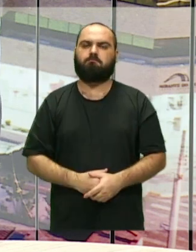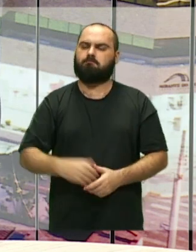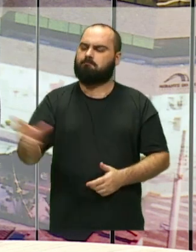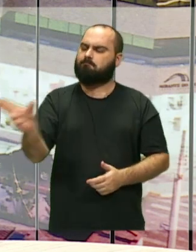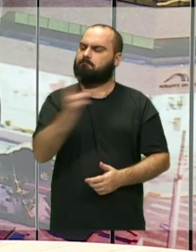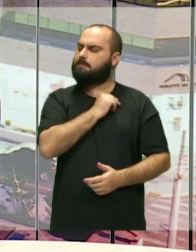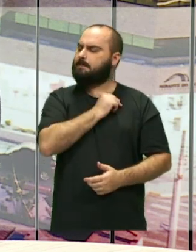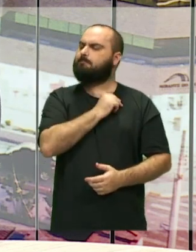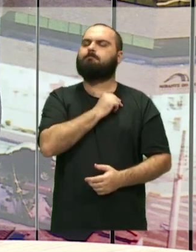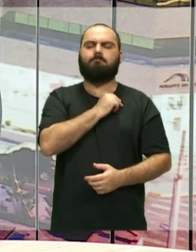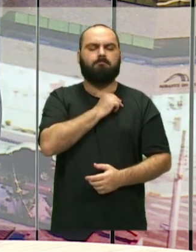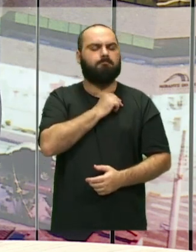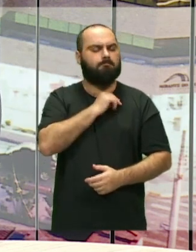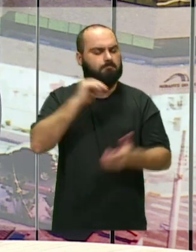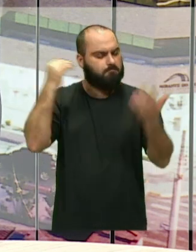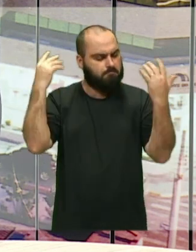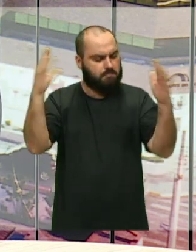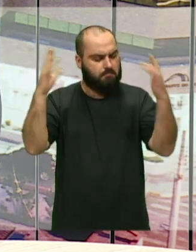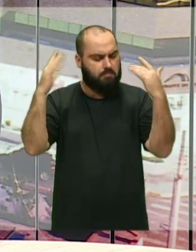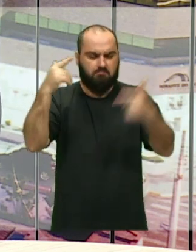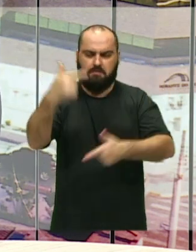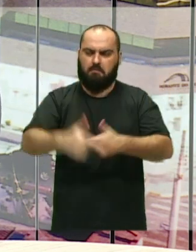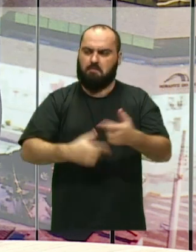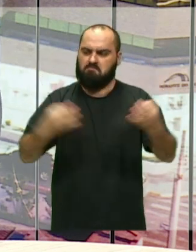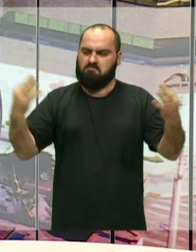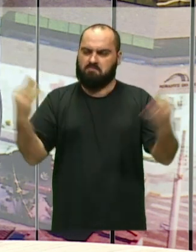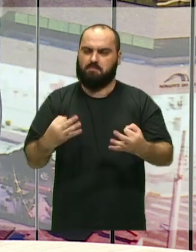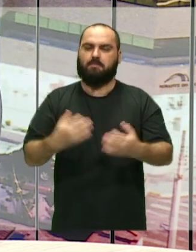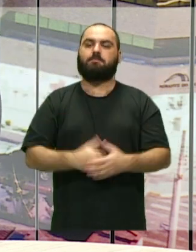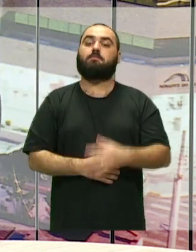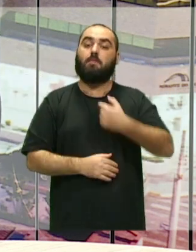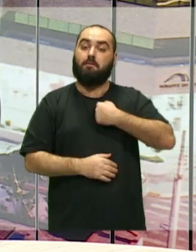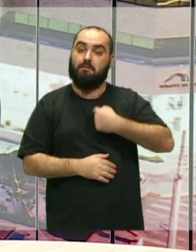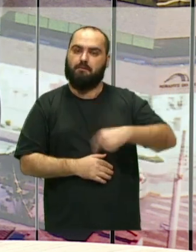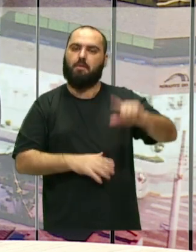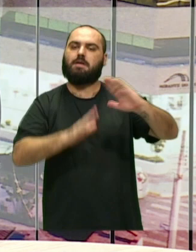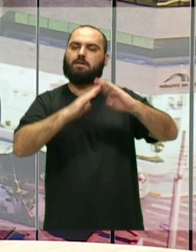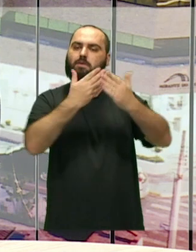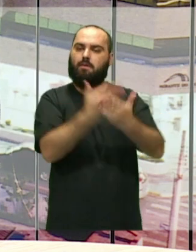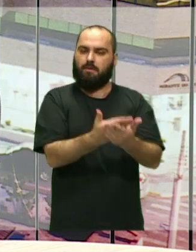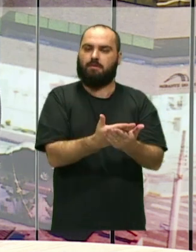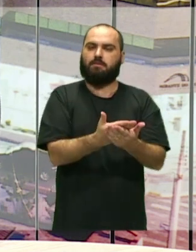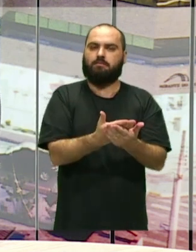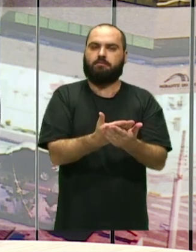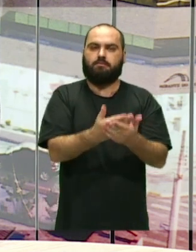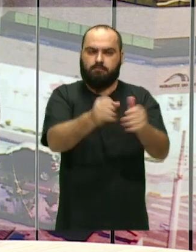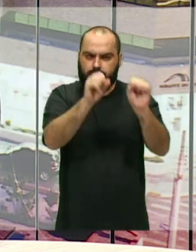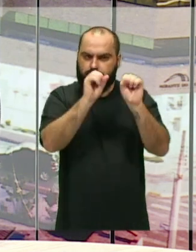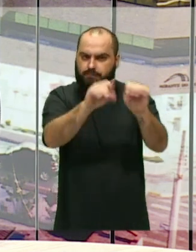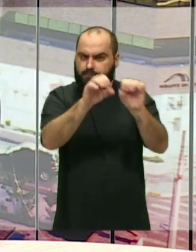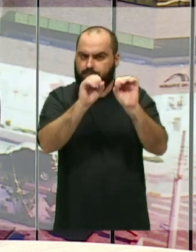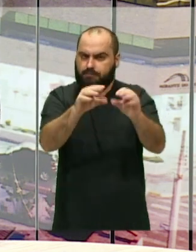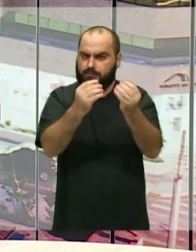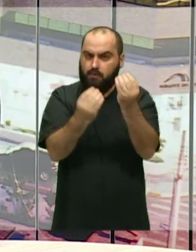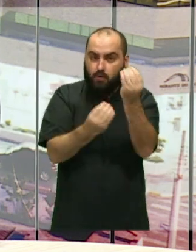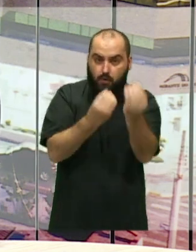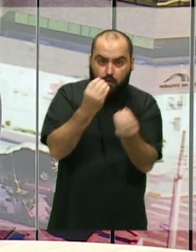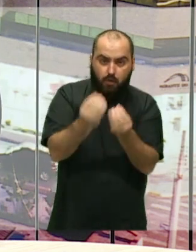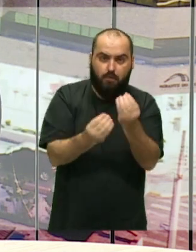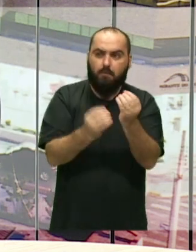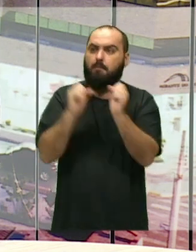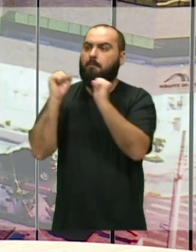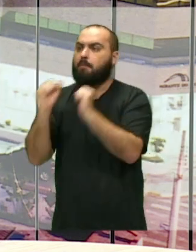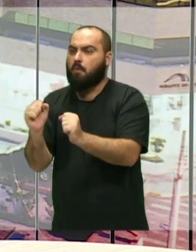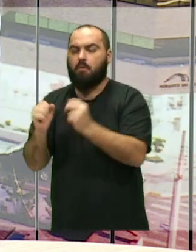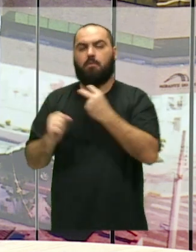merece todo toda aplauso do trabalho que tem feito vamos em algumas escolas ensinamos eles como fazer o que pode